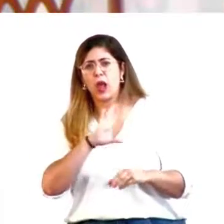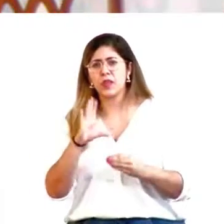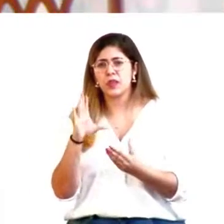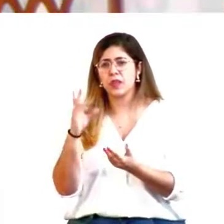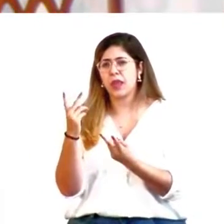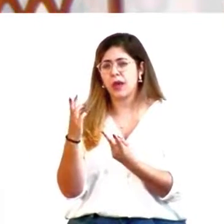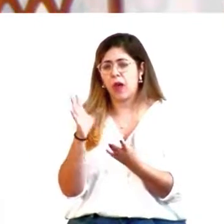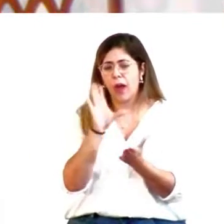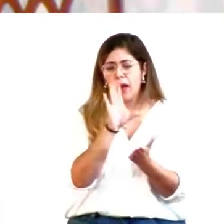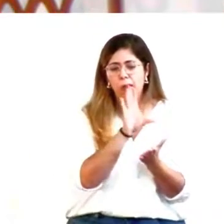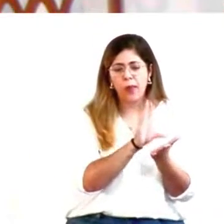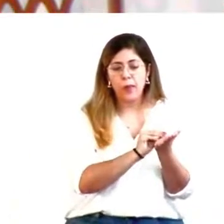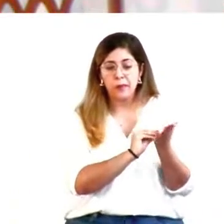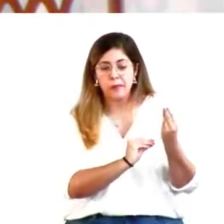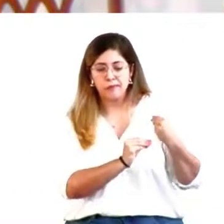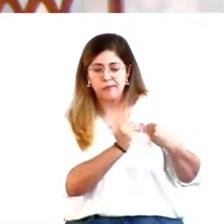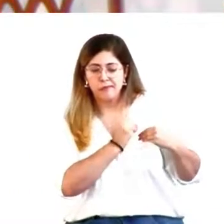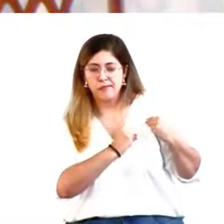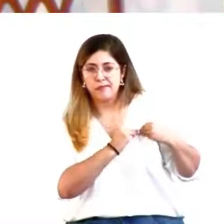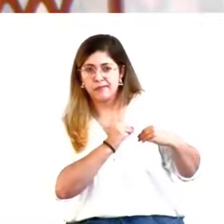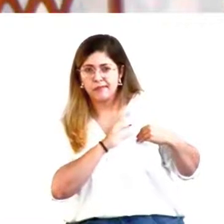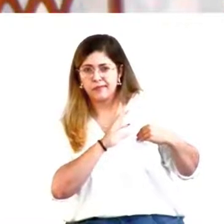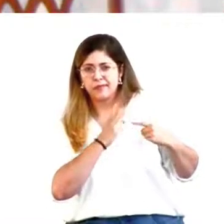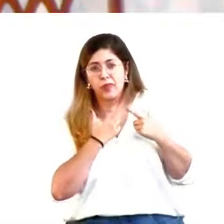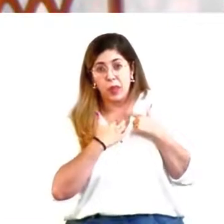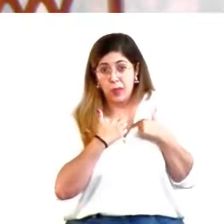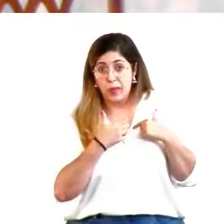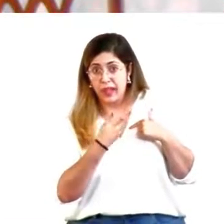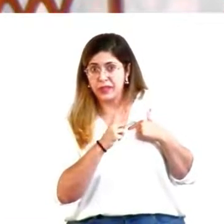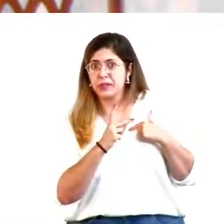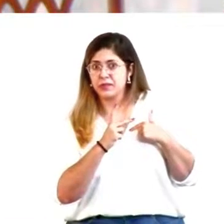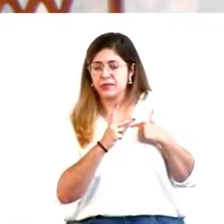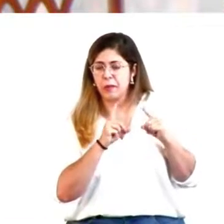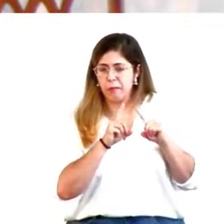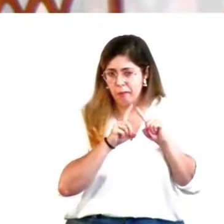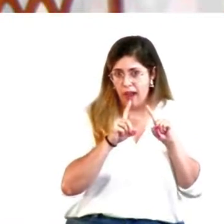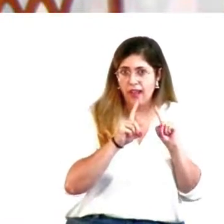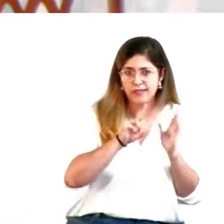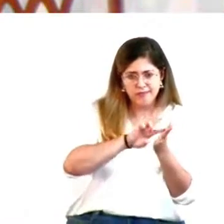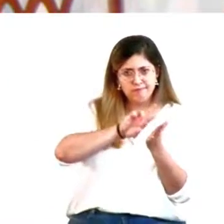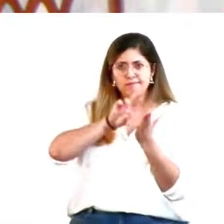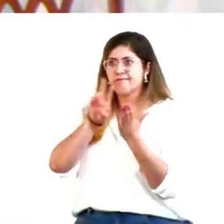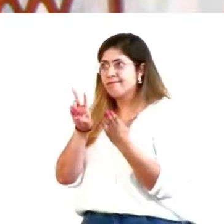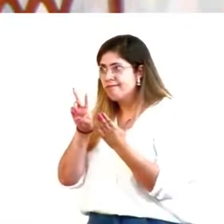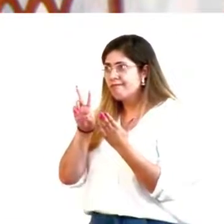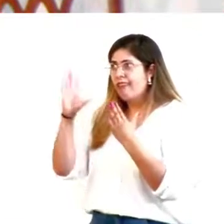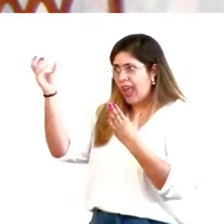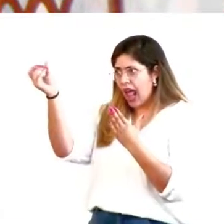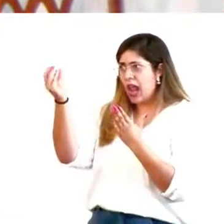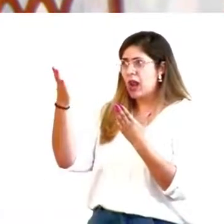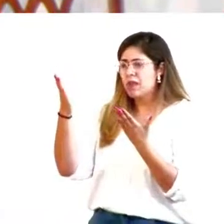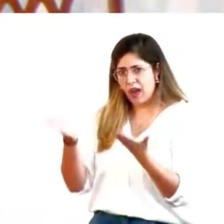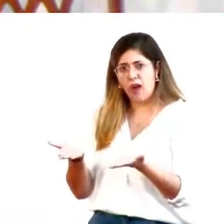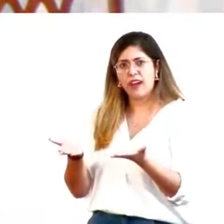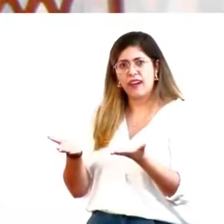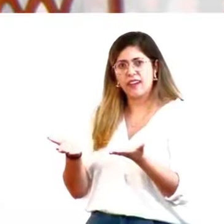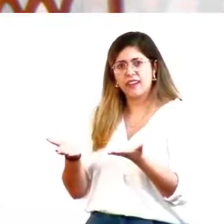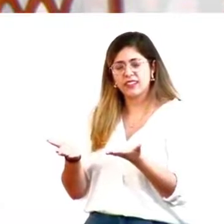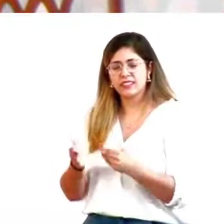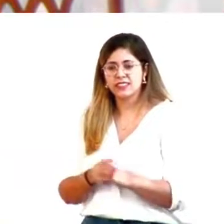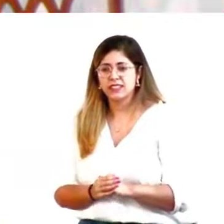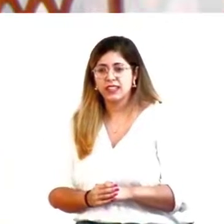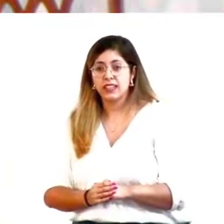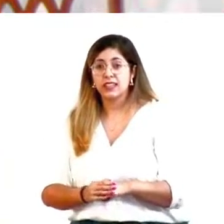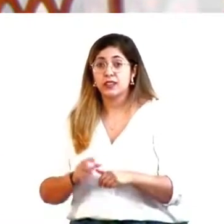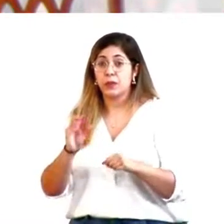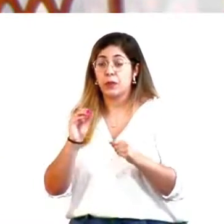nas obras infrutíferas das trevas, antes, porém, reprovai-as. Porque o que eles fazem em